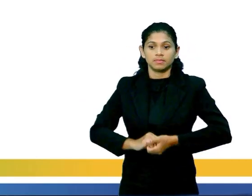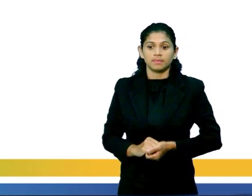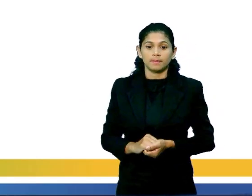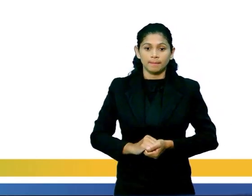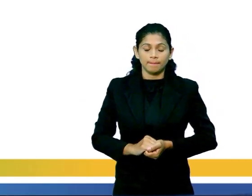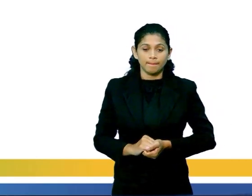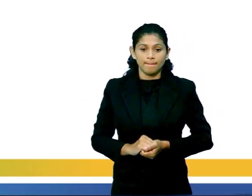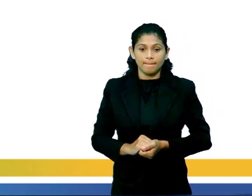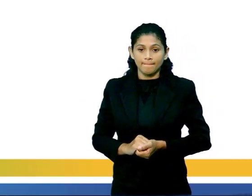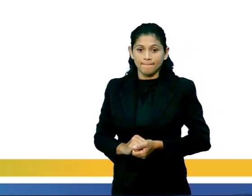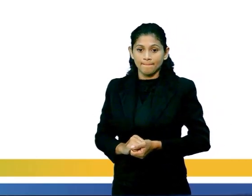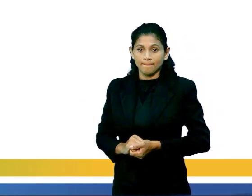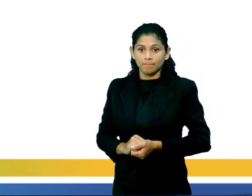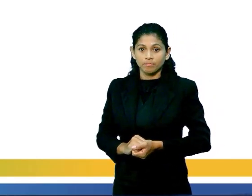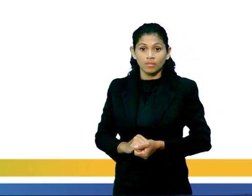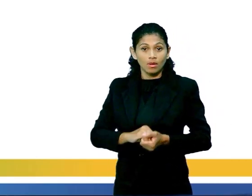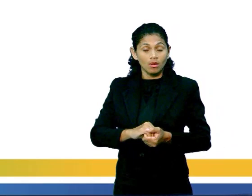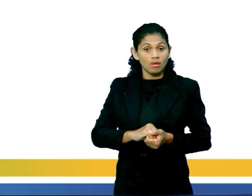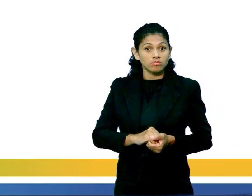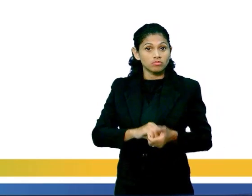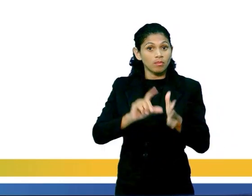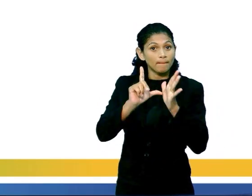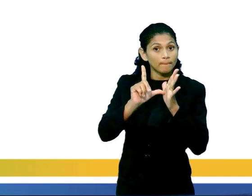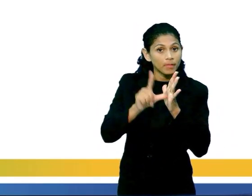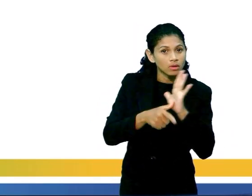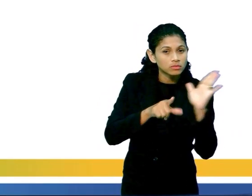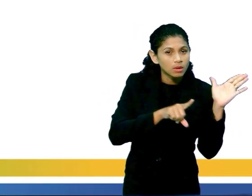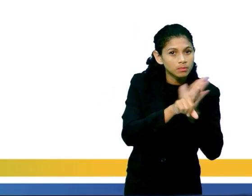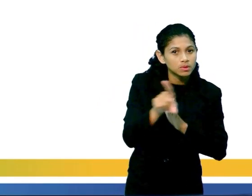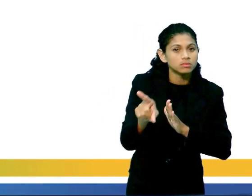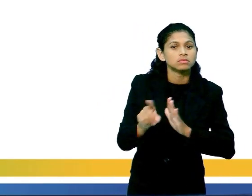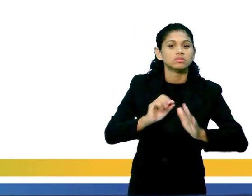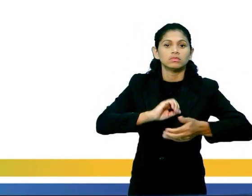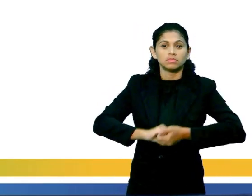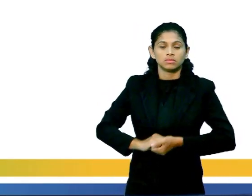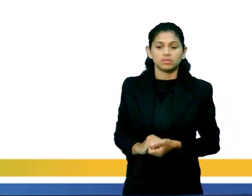E. Vamos para a próxima questão.